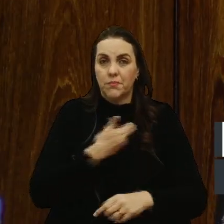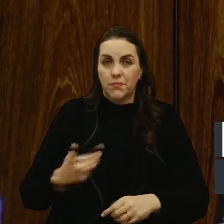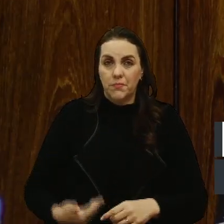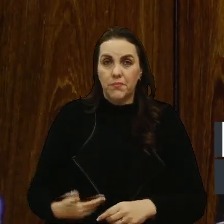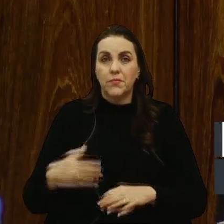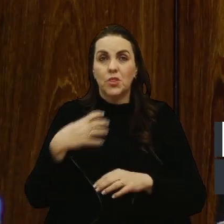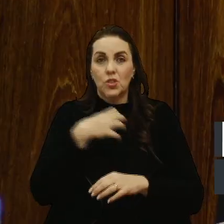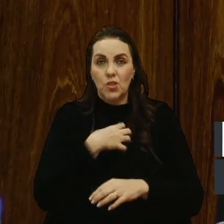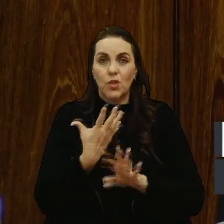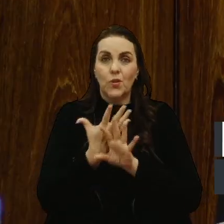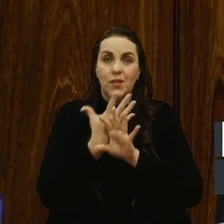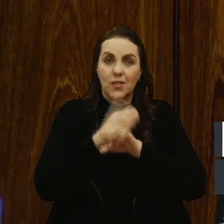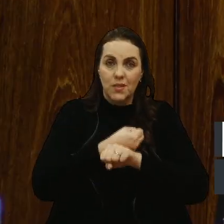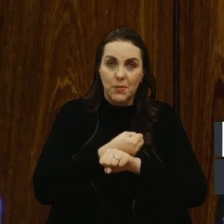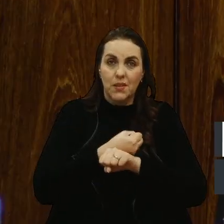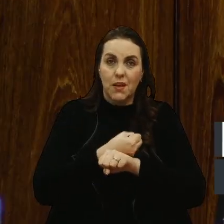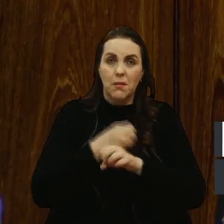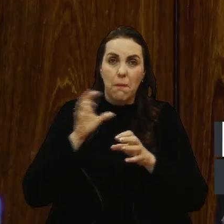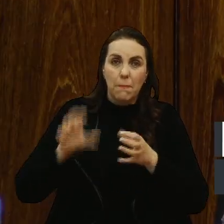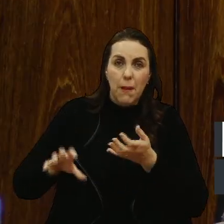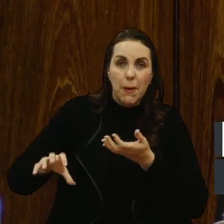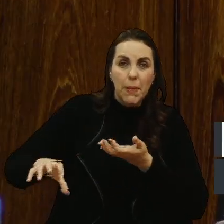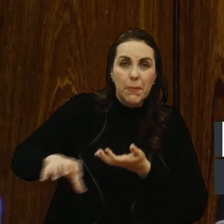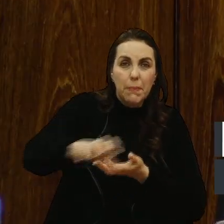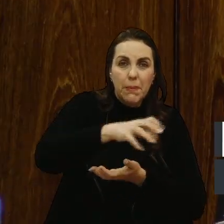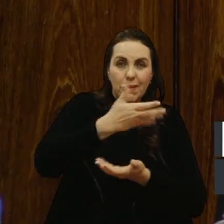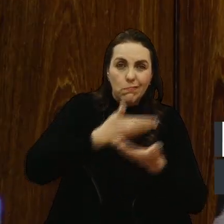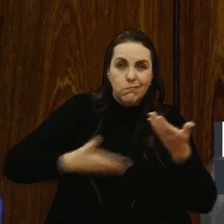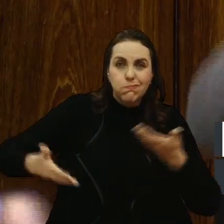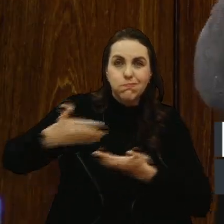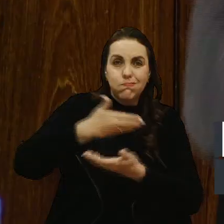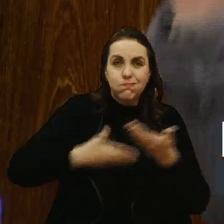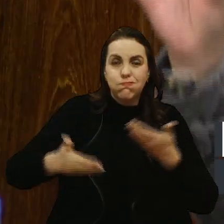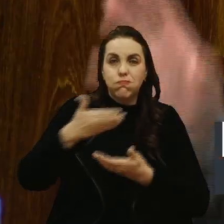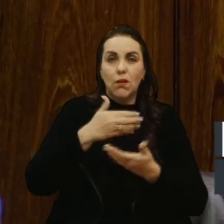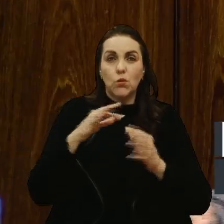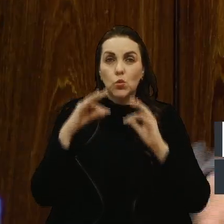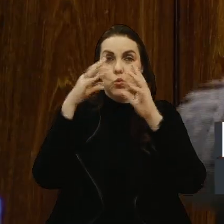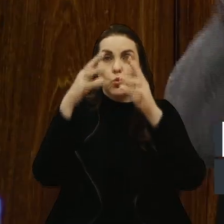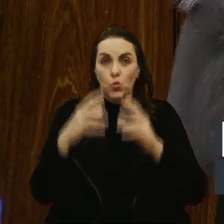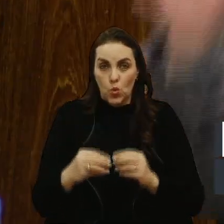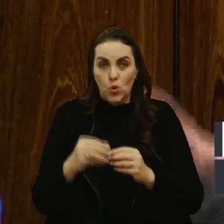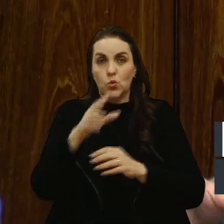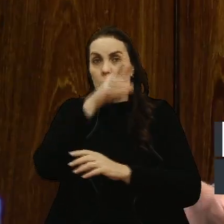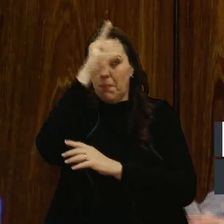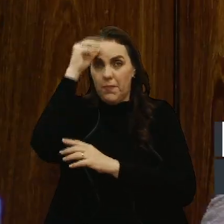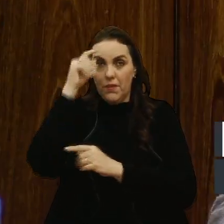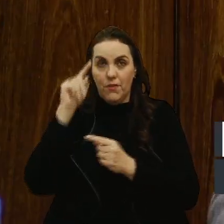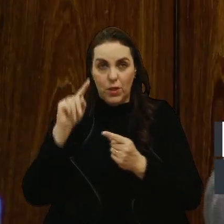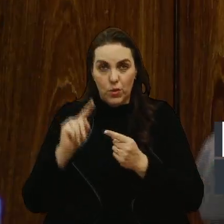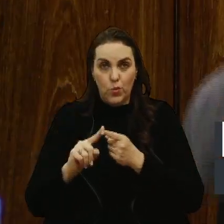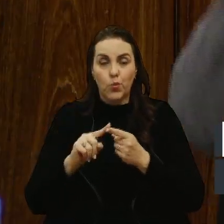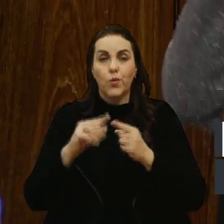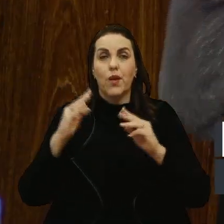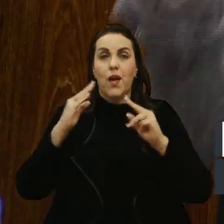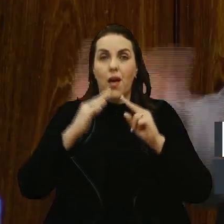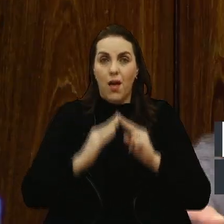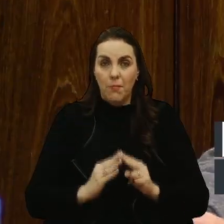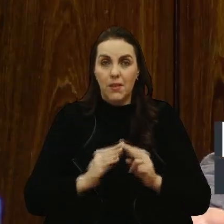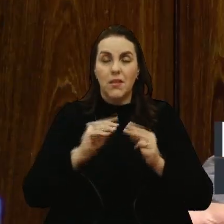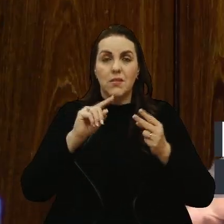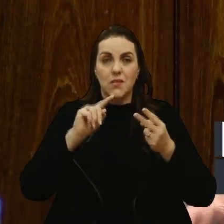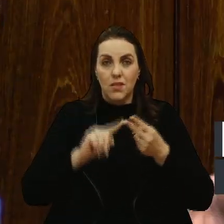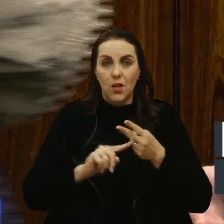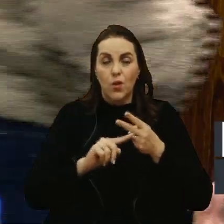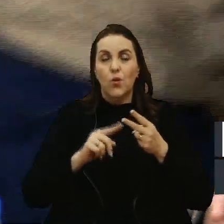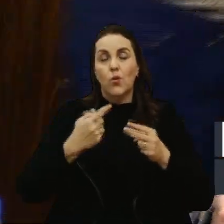A gente precisaria de um olhar como um todo da nossa prefeitura, da nossa habitação,